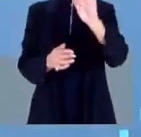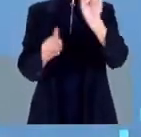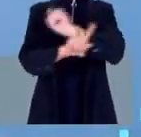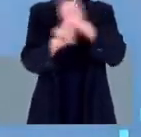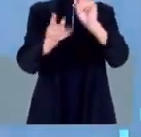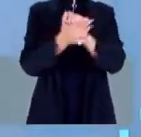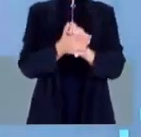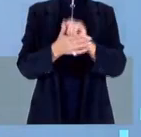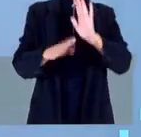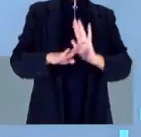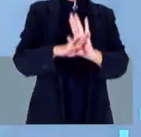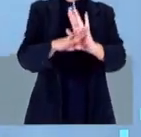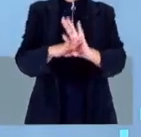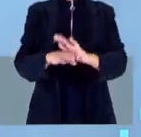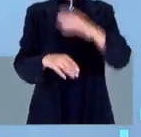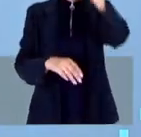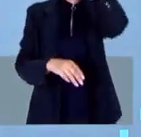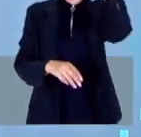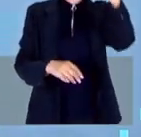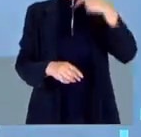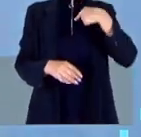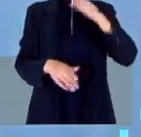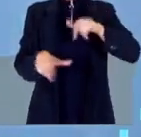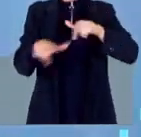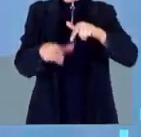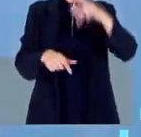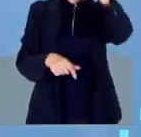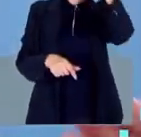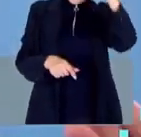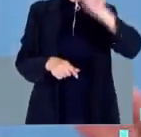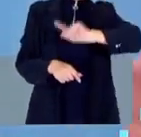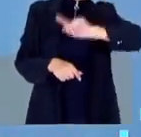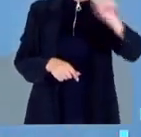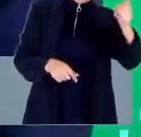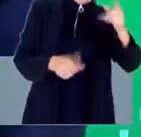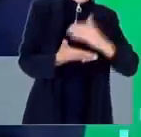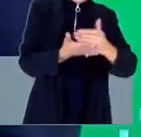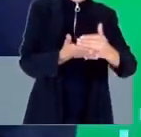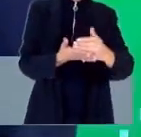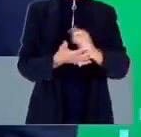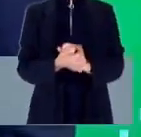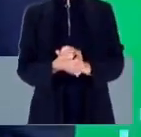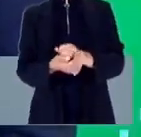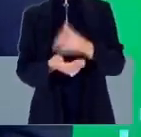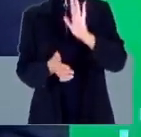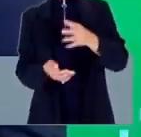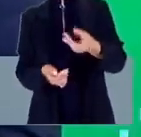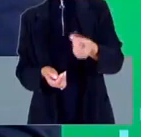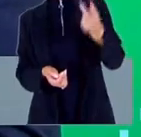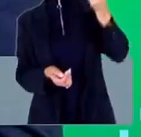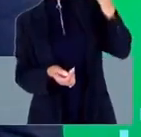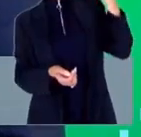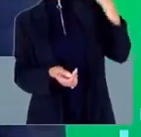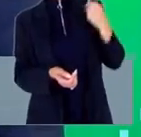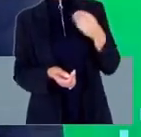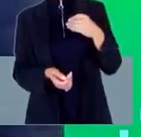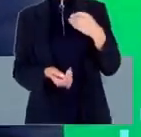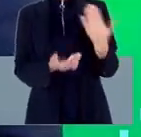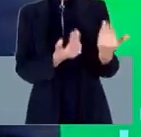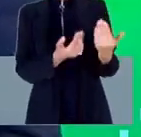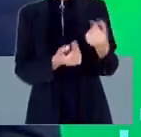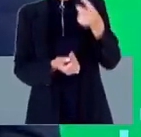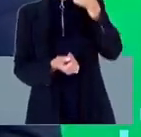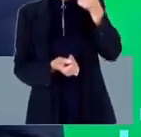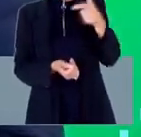nós vamos ajudar os municípios eu fui prefeita lá na ponta na educação infantil começou há muito tempo essa coisa de um jovem não se